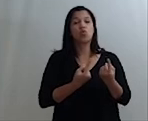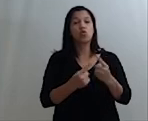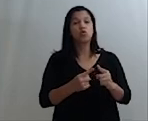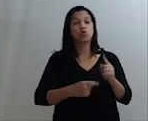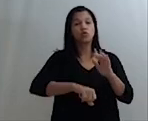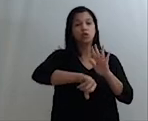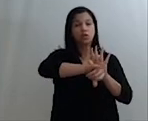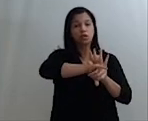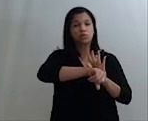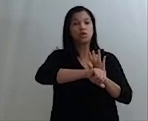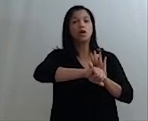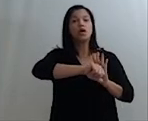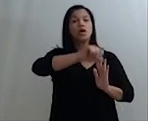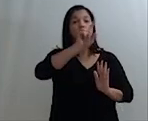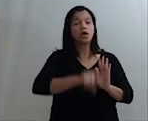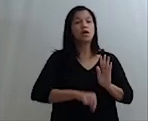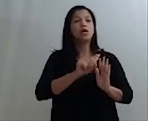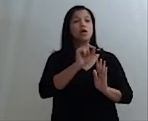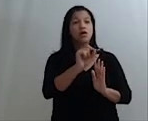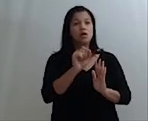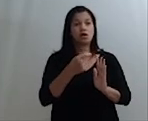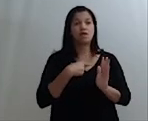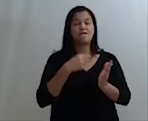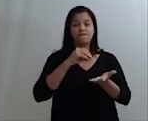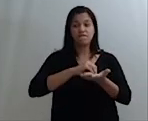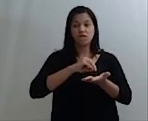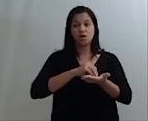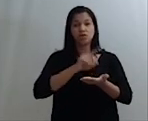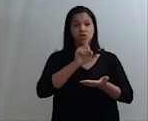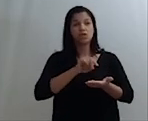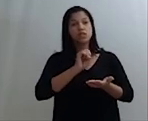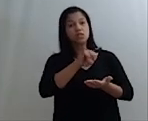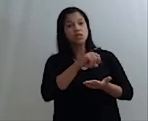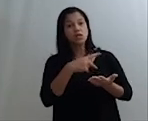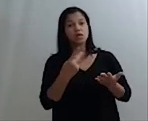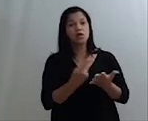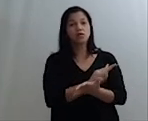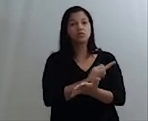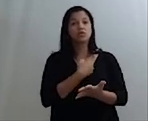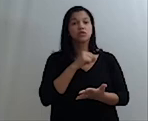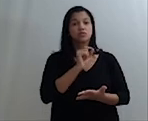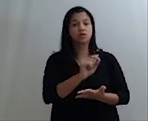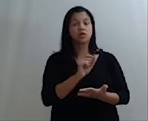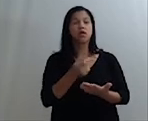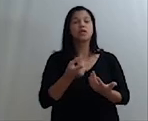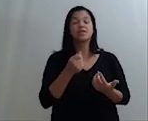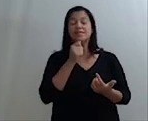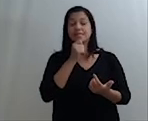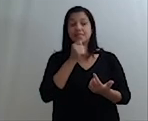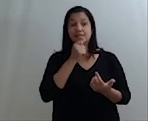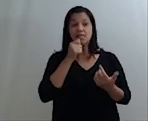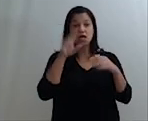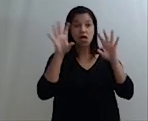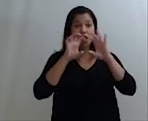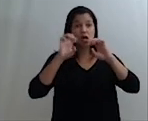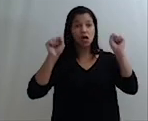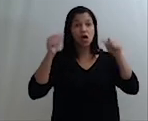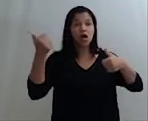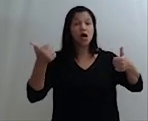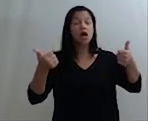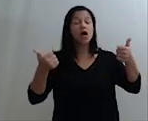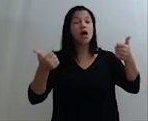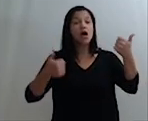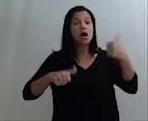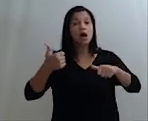restituição da Liberdade por ausência de requerimento da prisão em caso de não realização da audiência de Custódia a segunda seria a